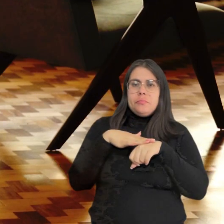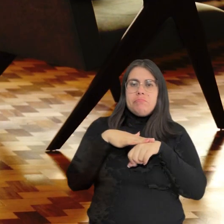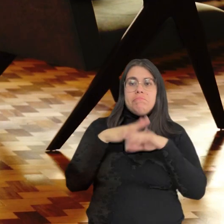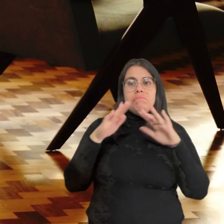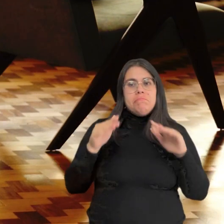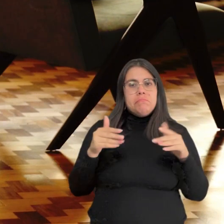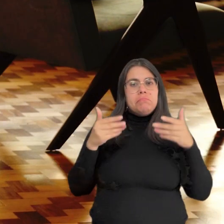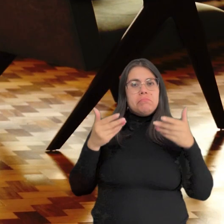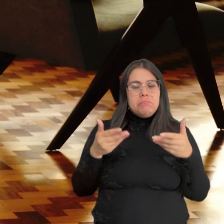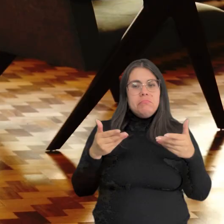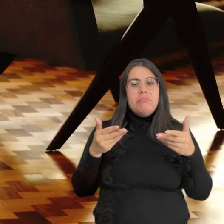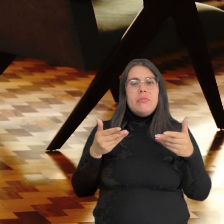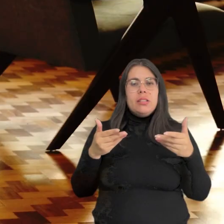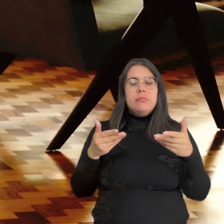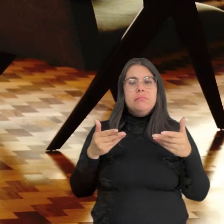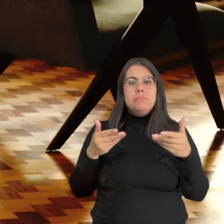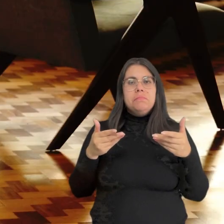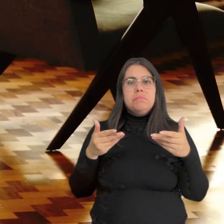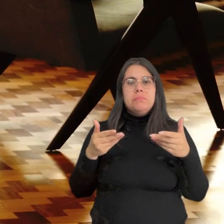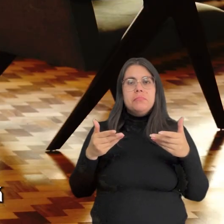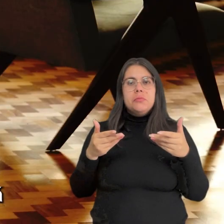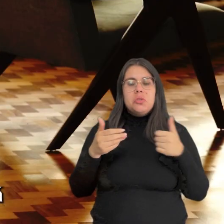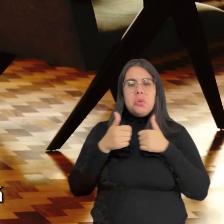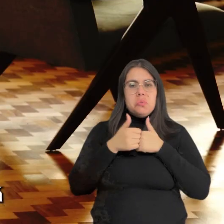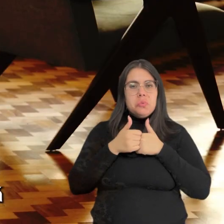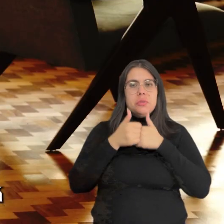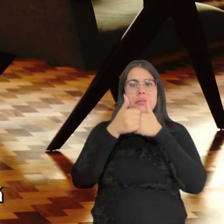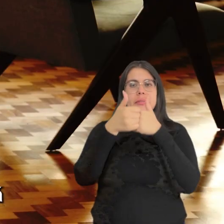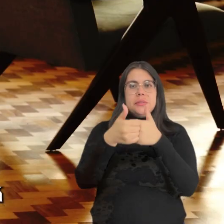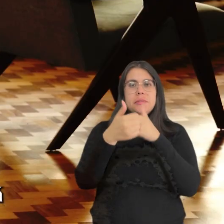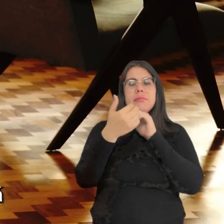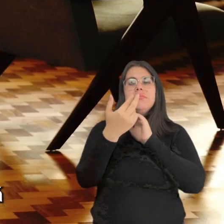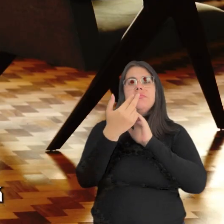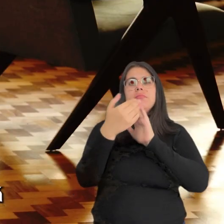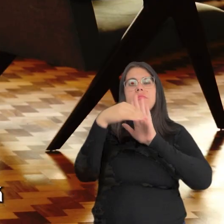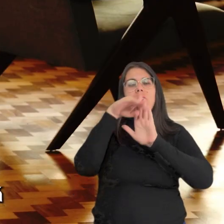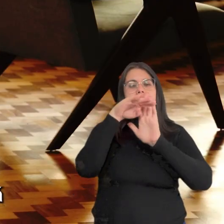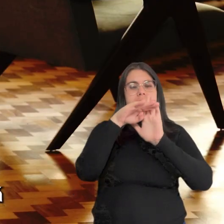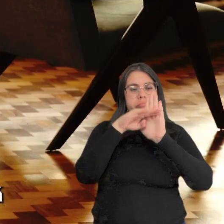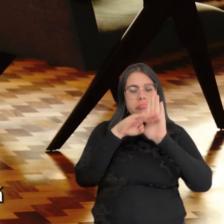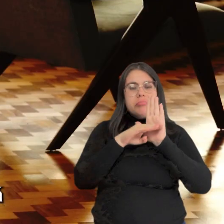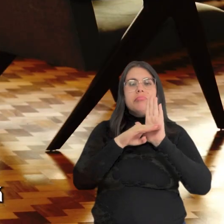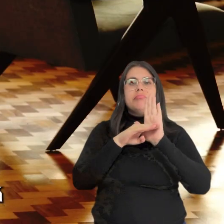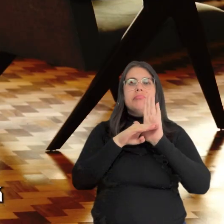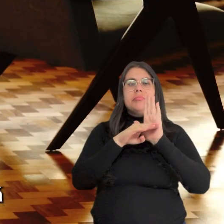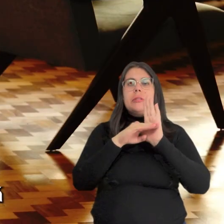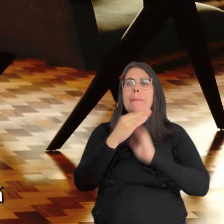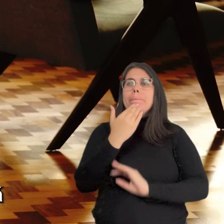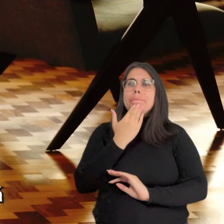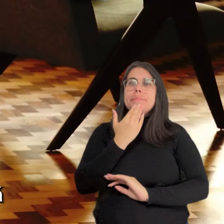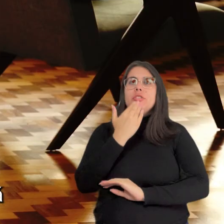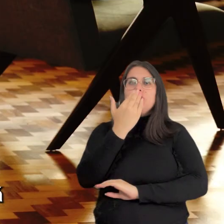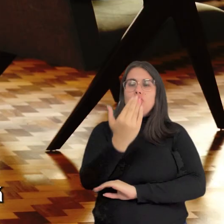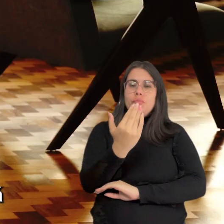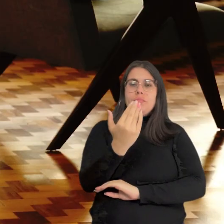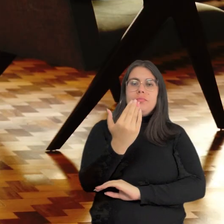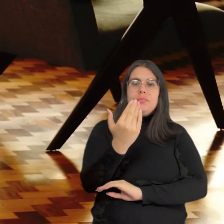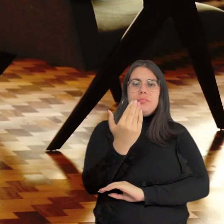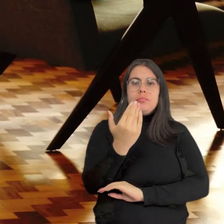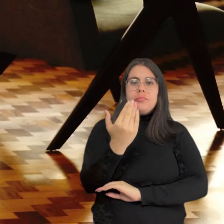seguindo as recomendações de patrimônio, pedimos para um profissional nos ajudar